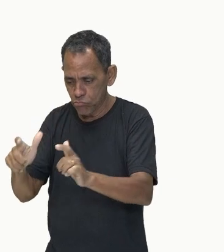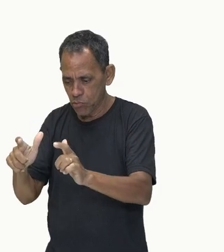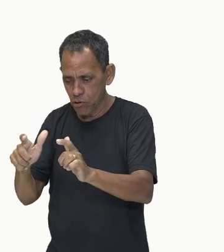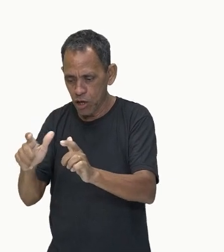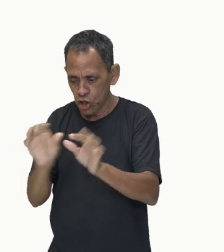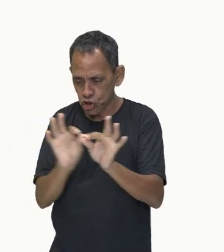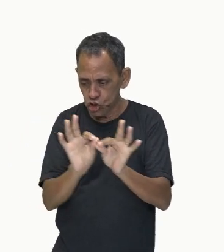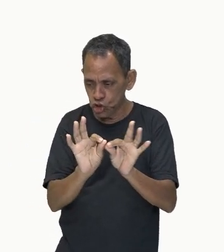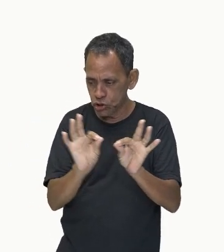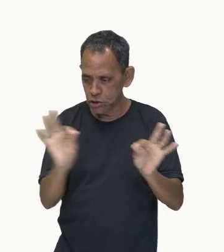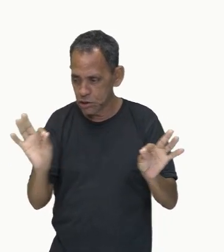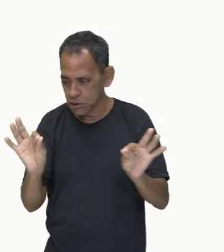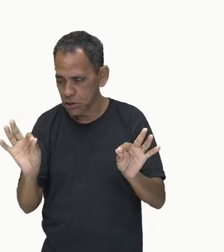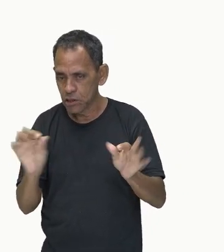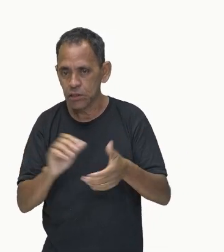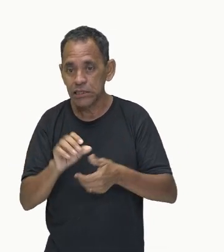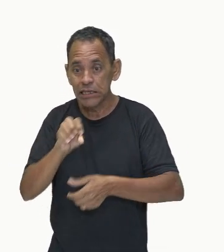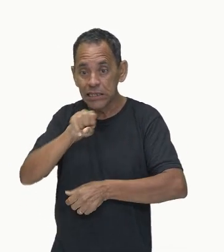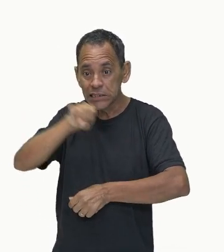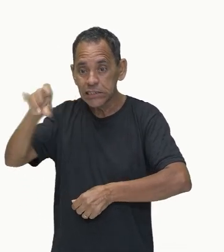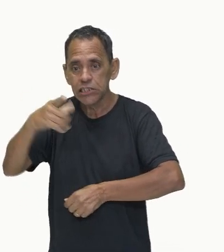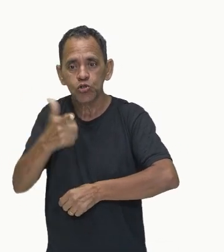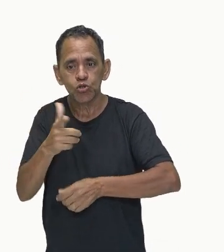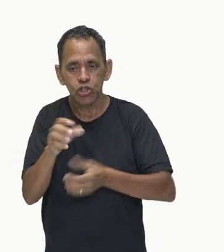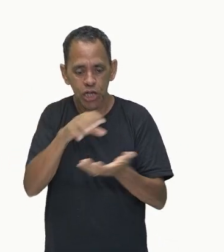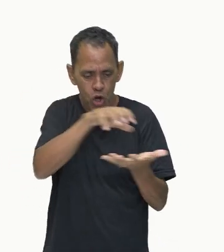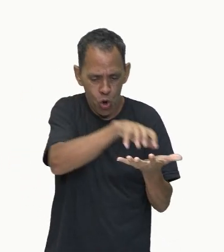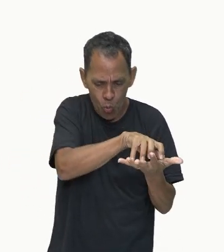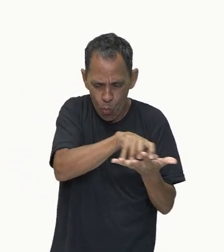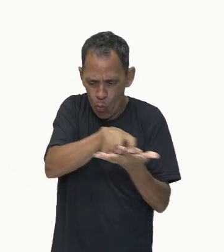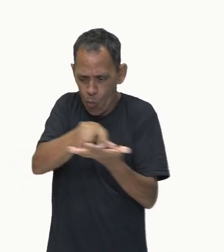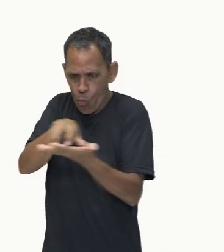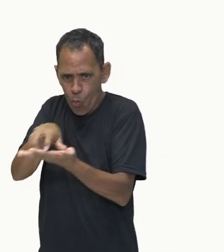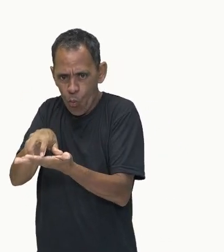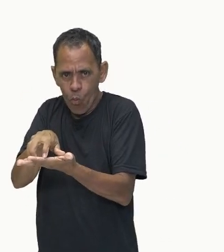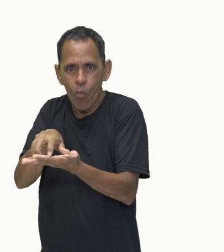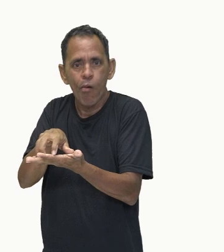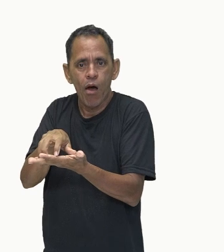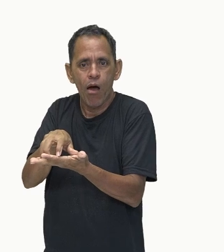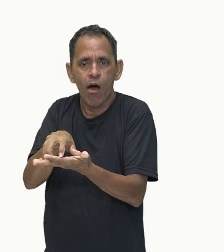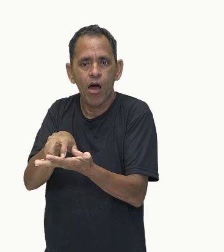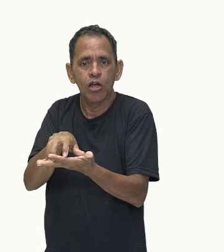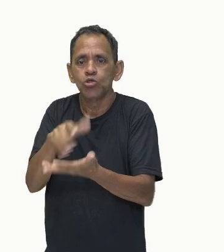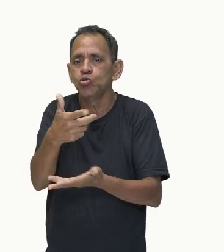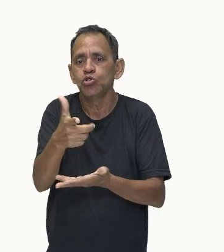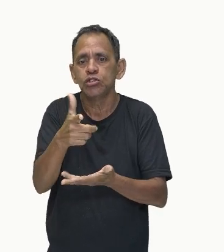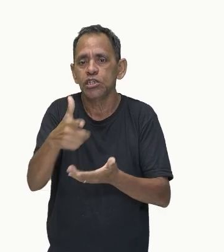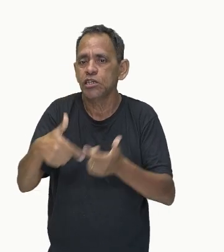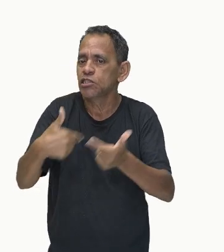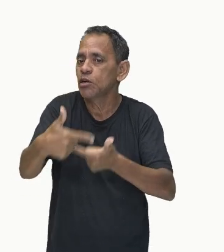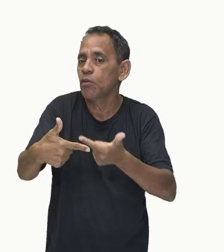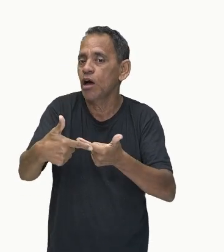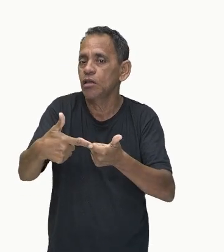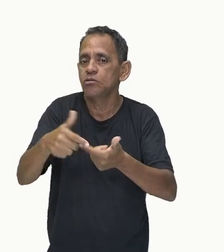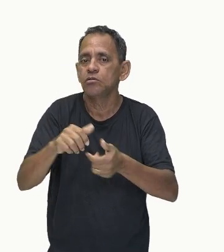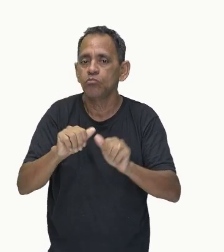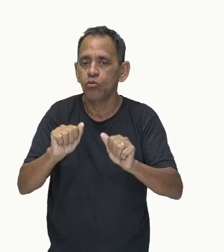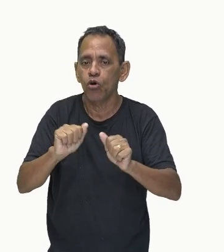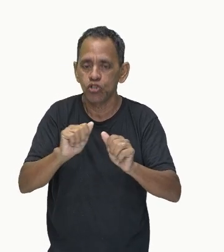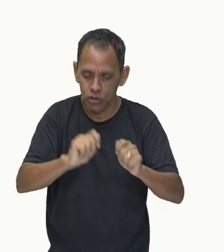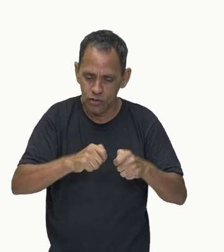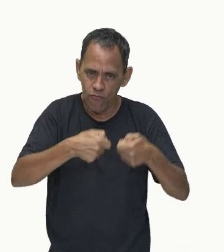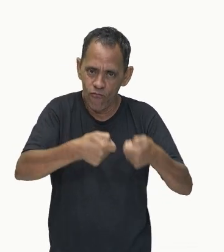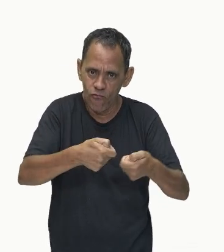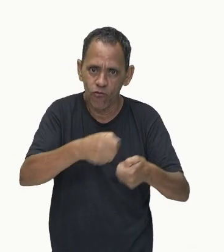houver deslocamento, não vai existir trabalho, tá legal? O trabalho ele pode ser zero,